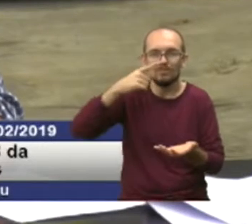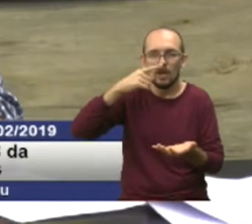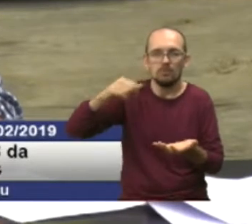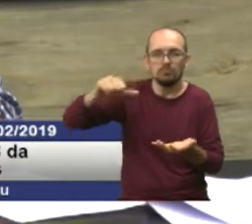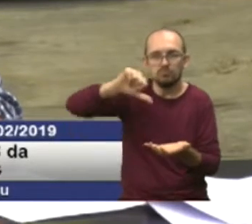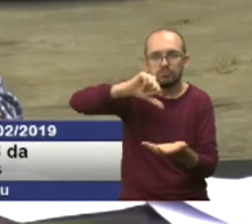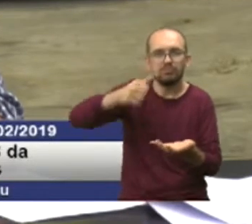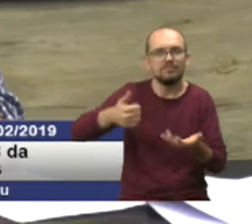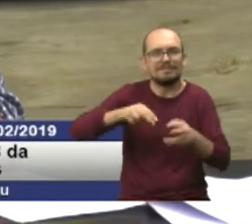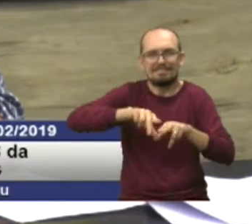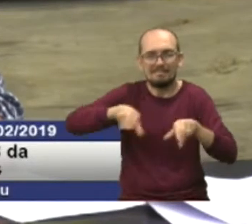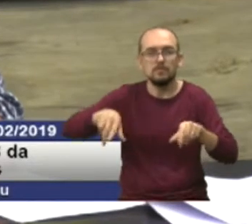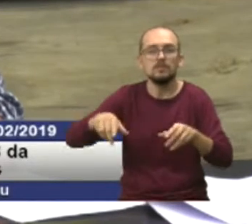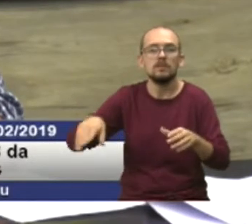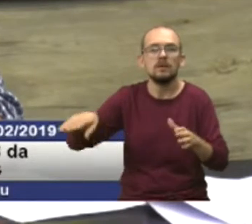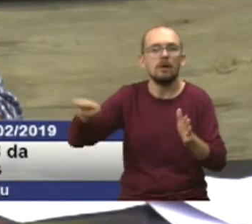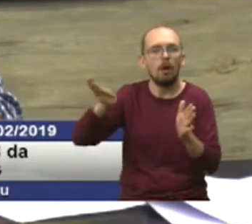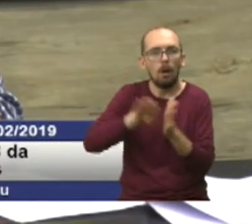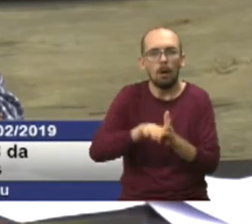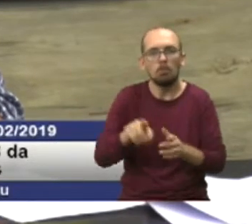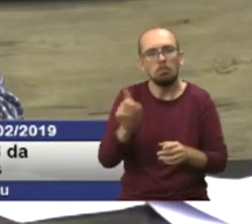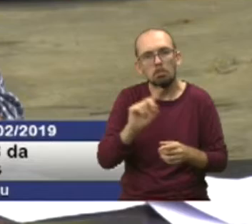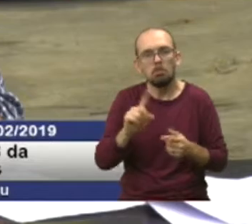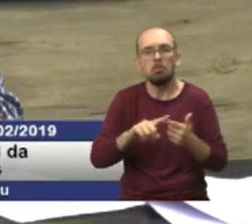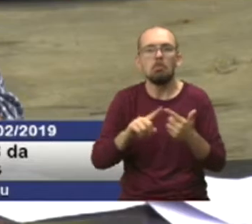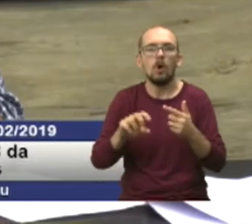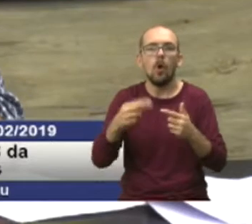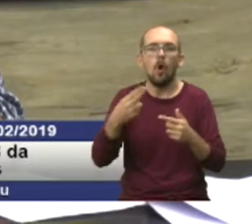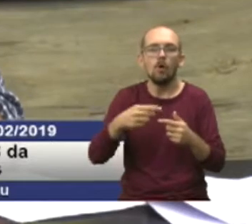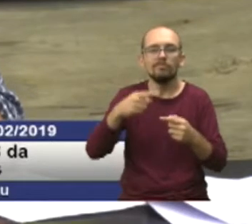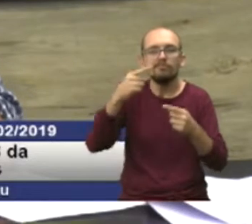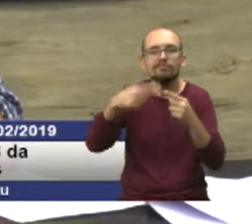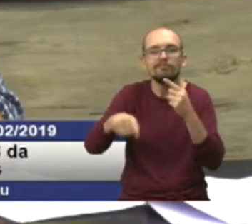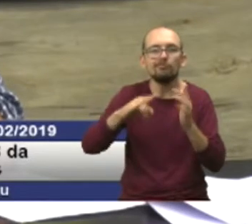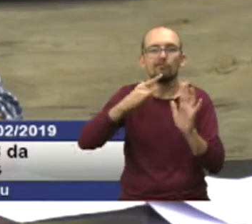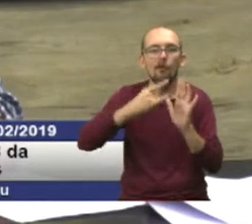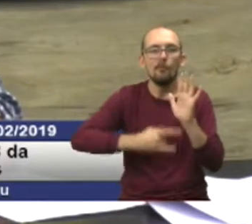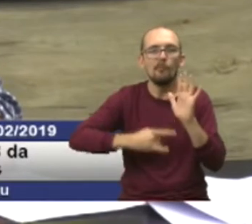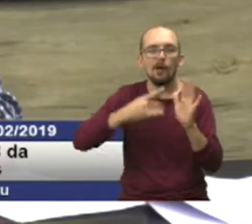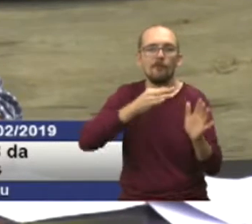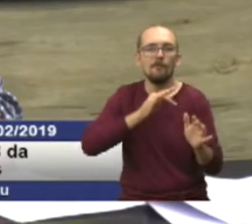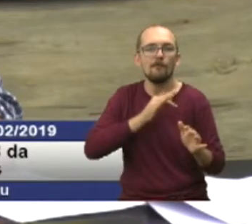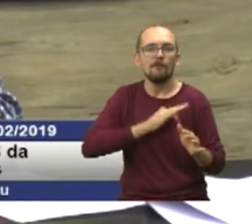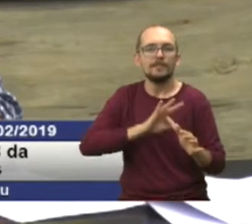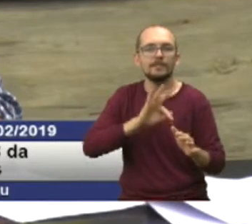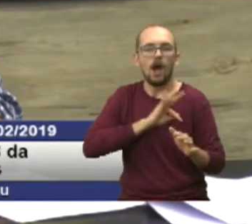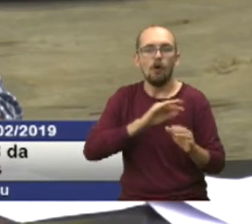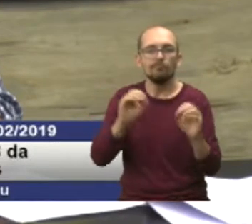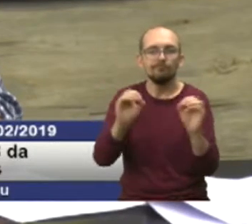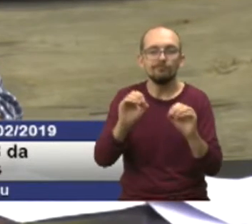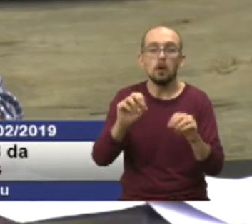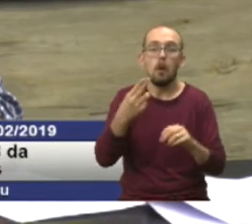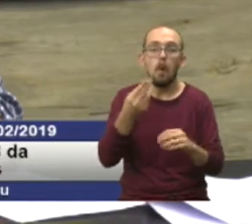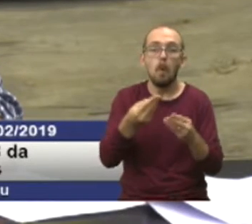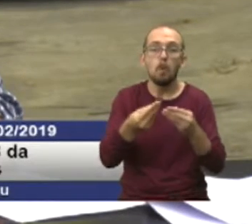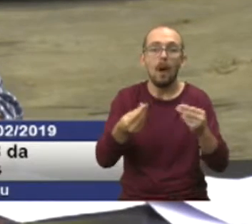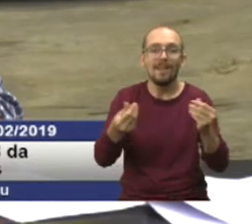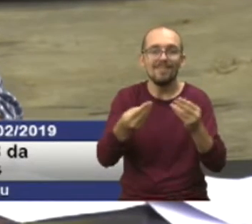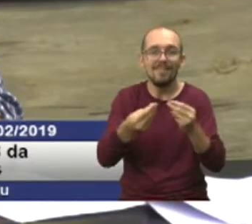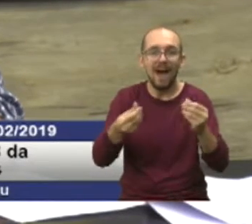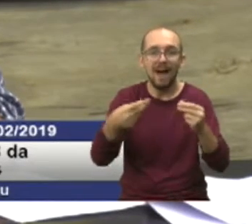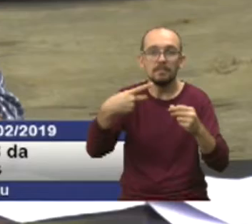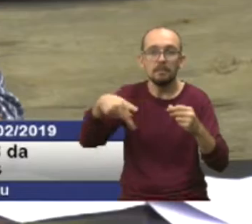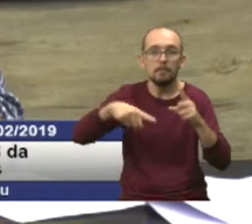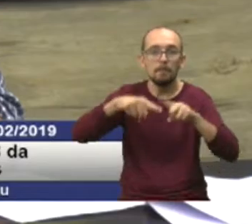com fisco, fornecedores que não demonstram qualidade no produto que estão